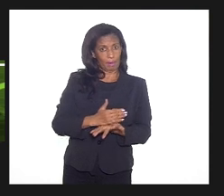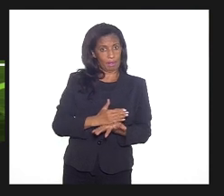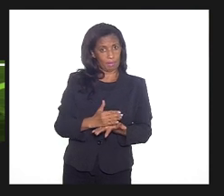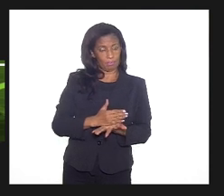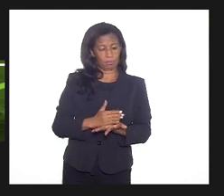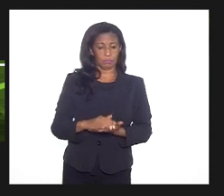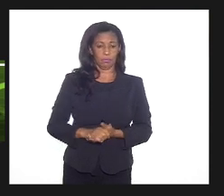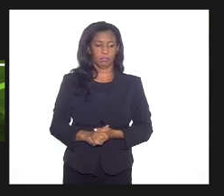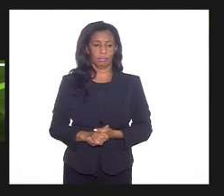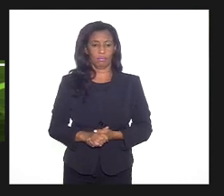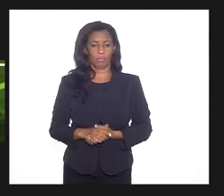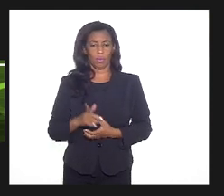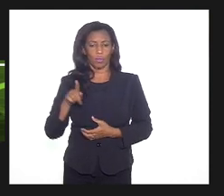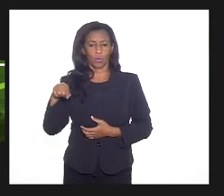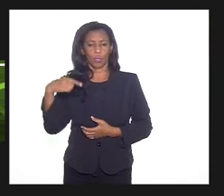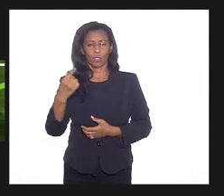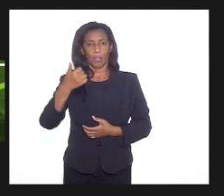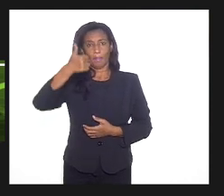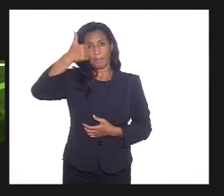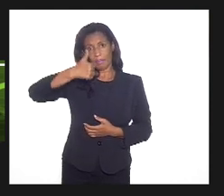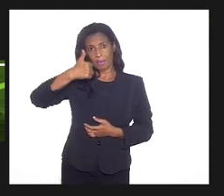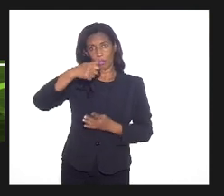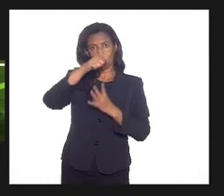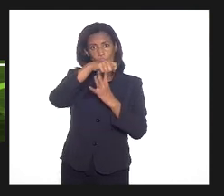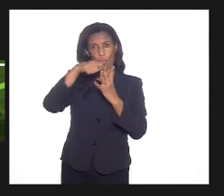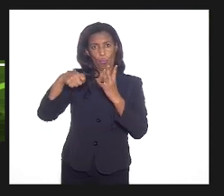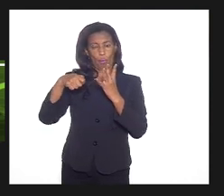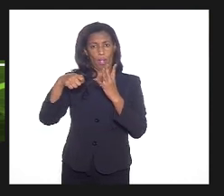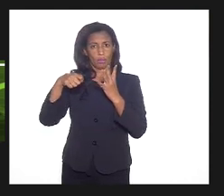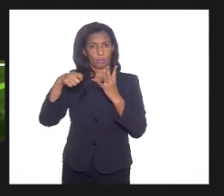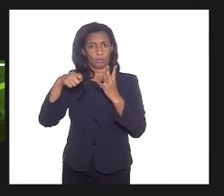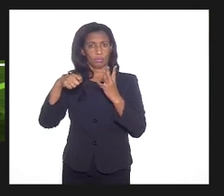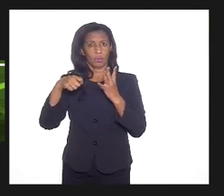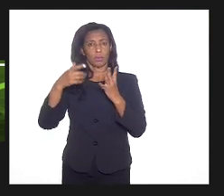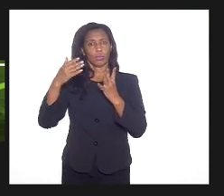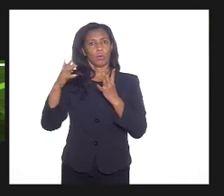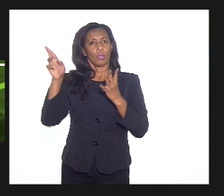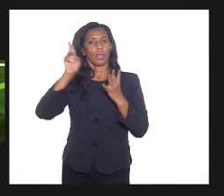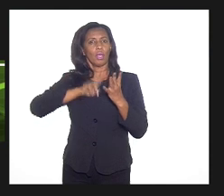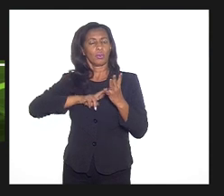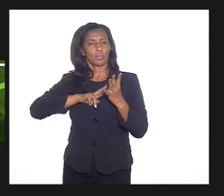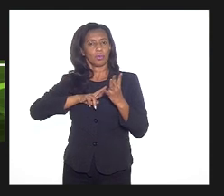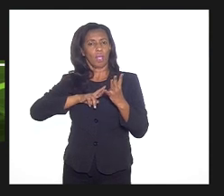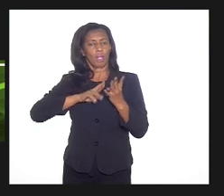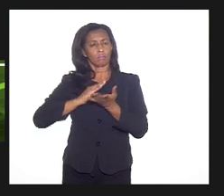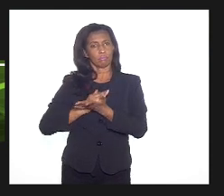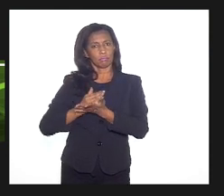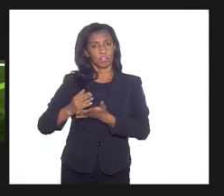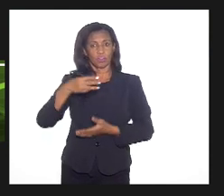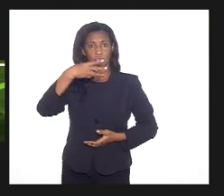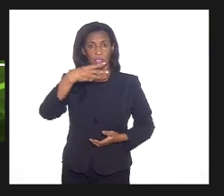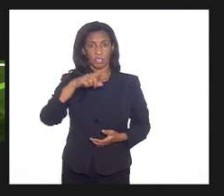aqui apurado no primeiro quadrimestre um resultado primário de 3,7